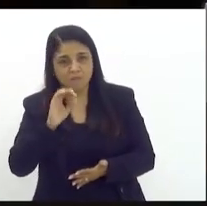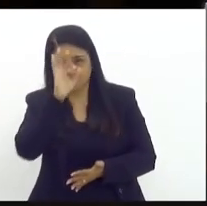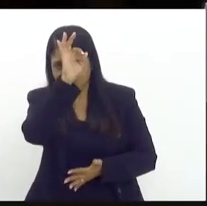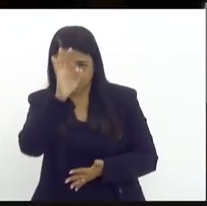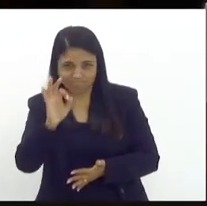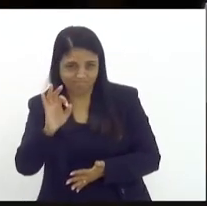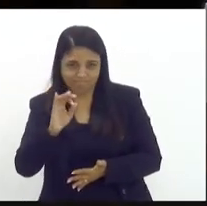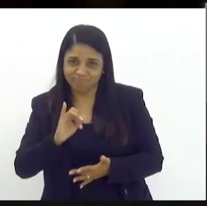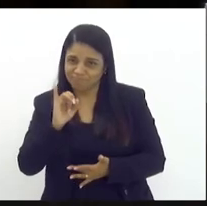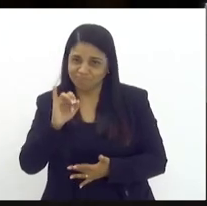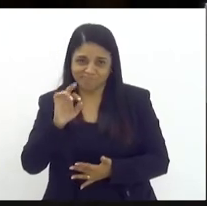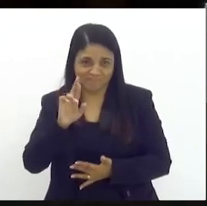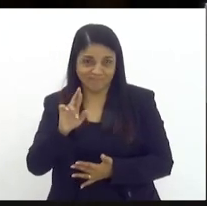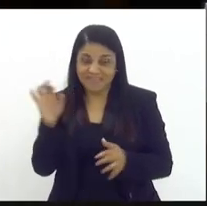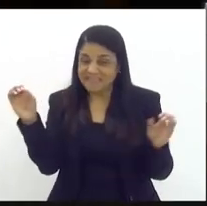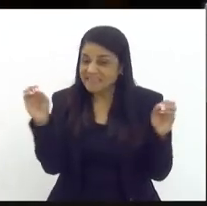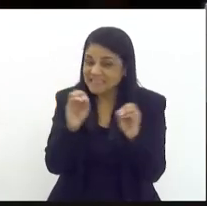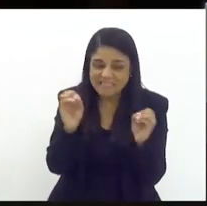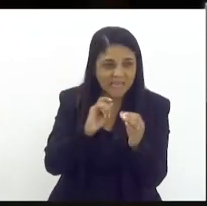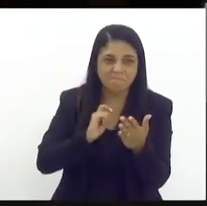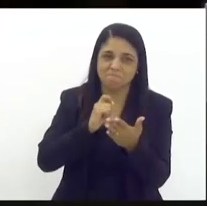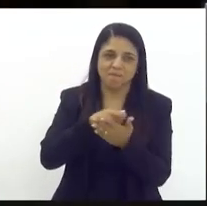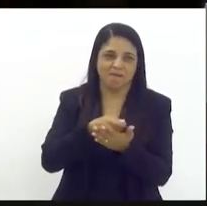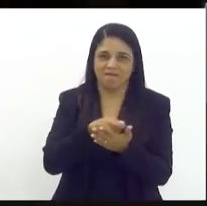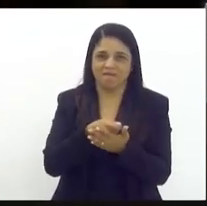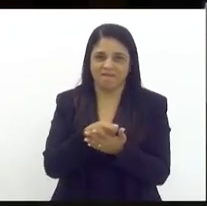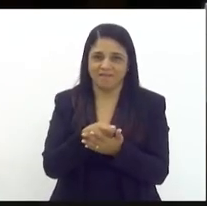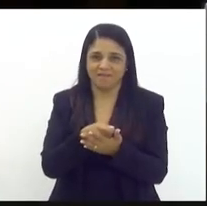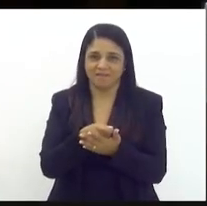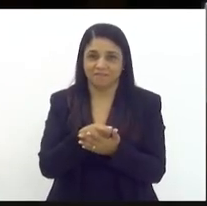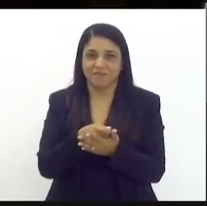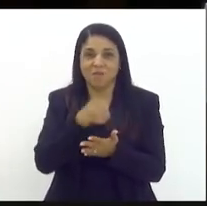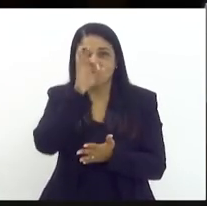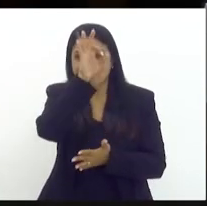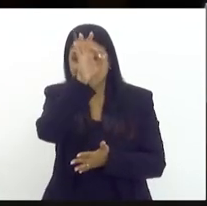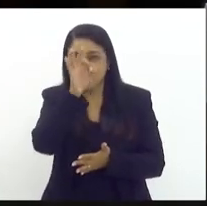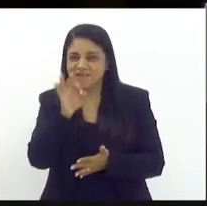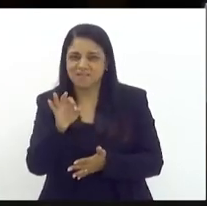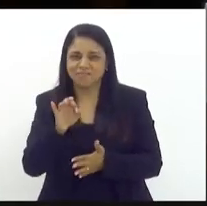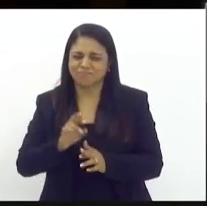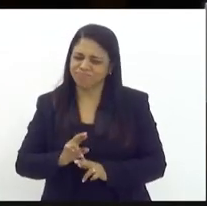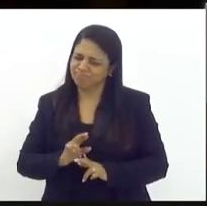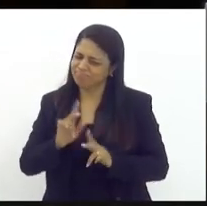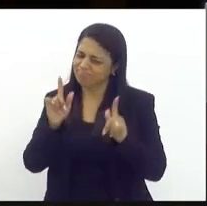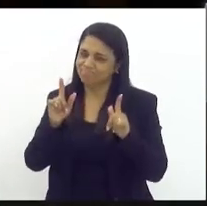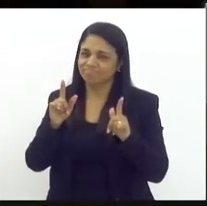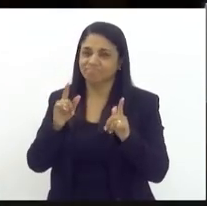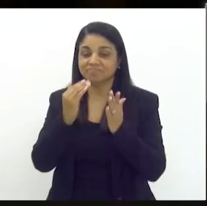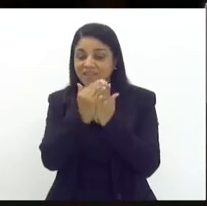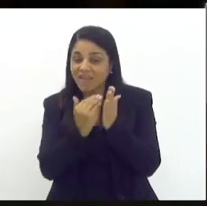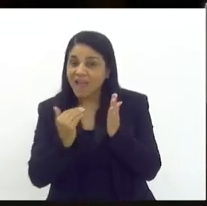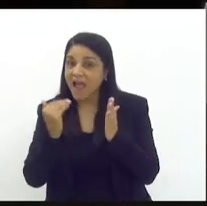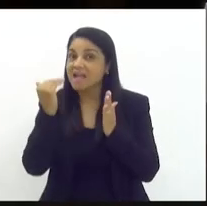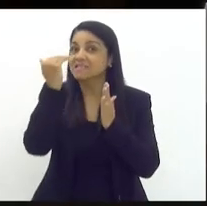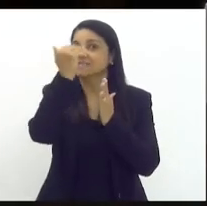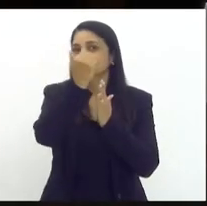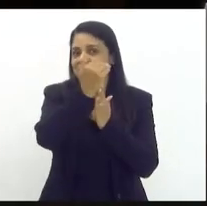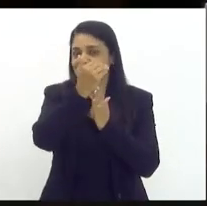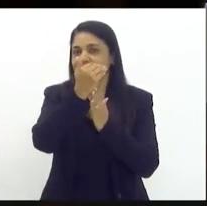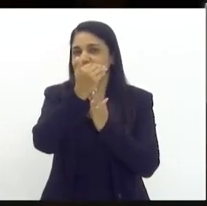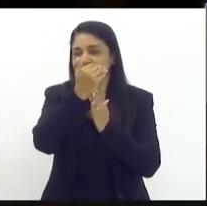o cara tem ninguém mesmo que ganhe porque é uma alíquota Marginal é acima de tanto que se paga 27,5